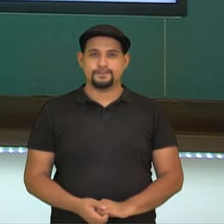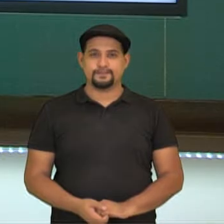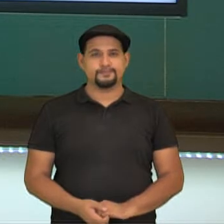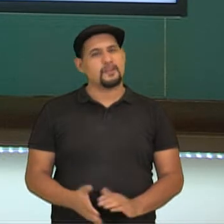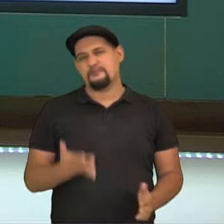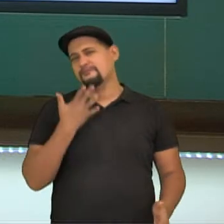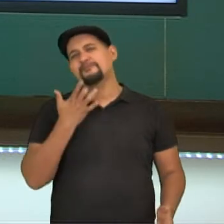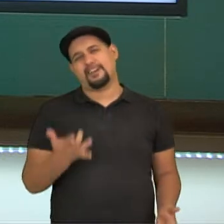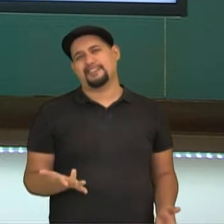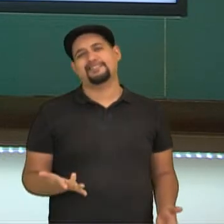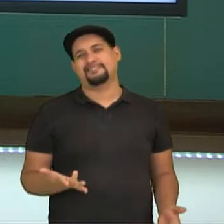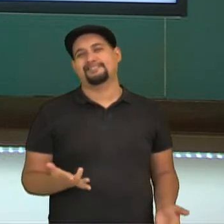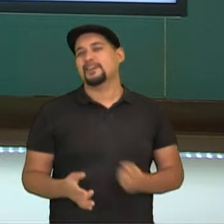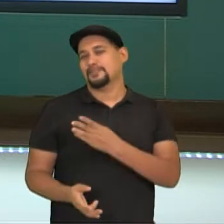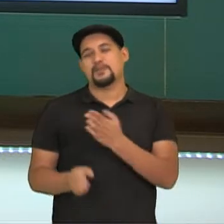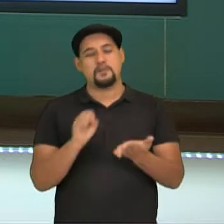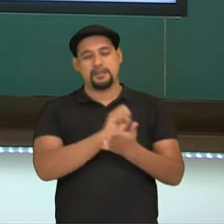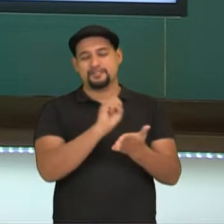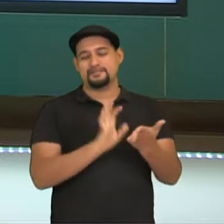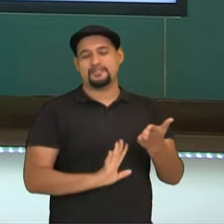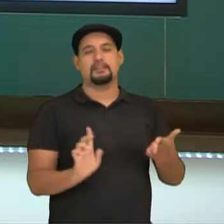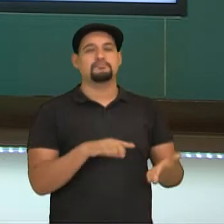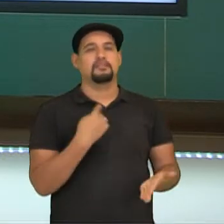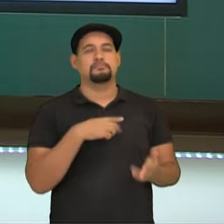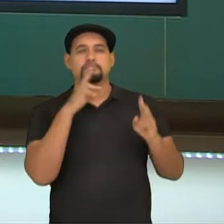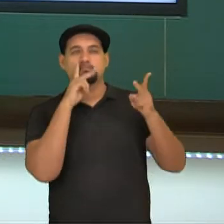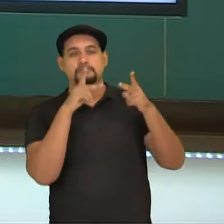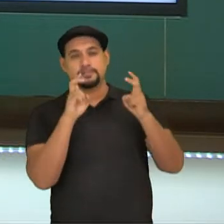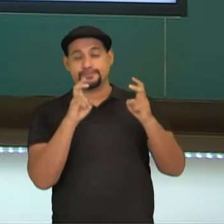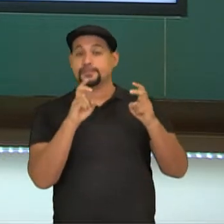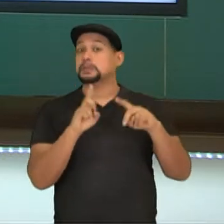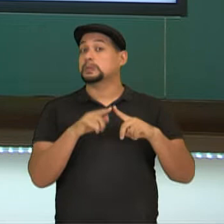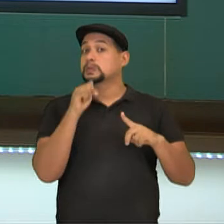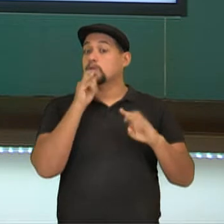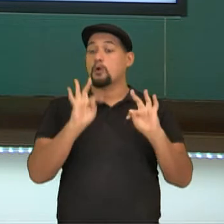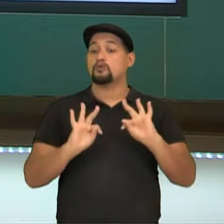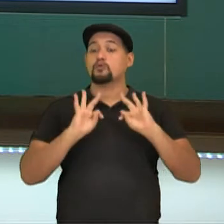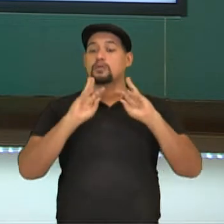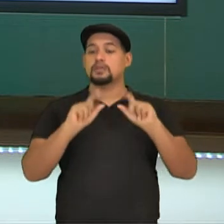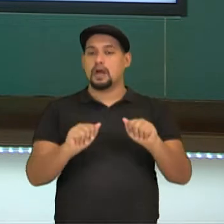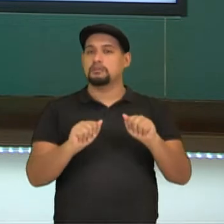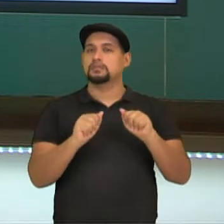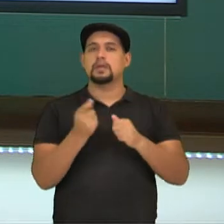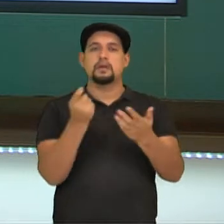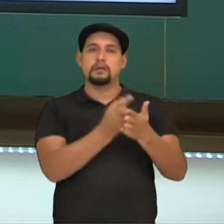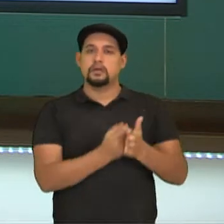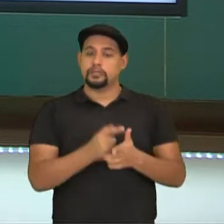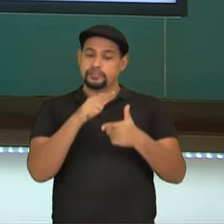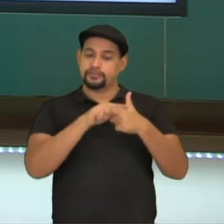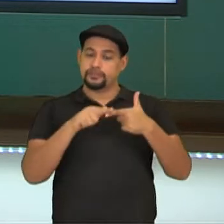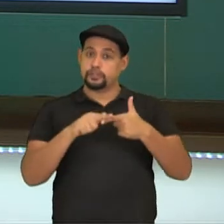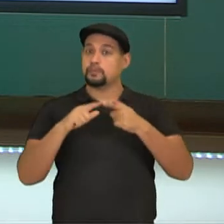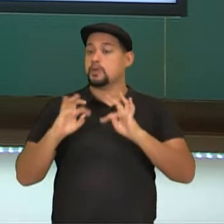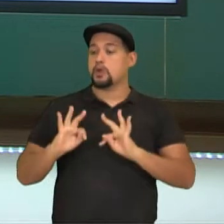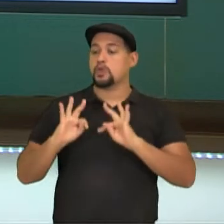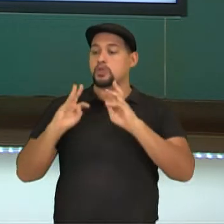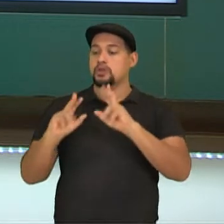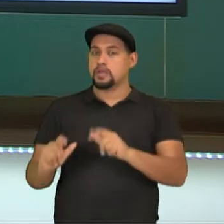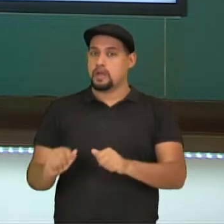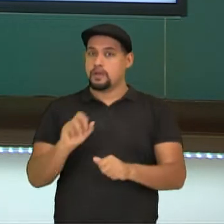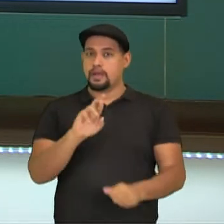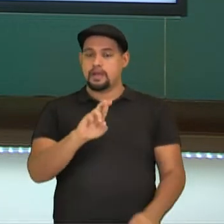Então, bem fácil, né, gente? Isso daqui é só um exercício para a gente ver. Então, eu vou pegar o total das despesas dividido pelo total